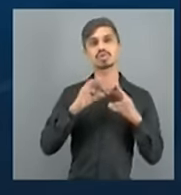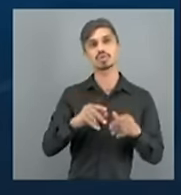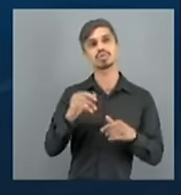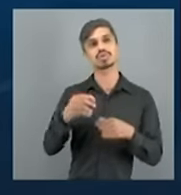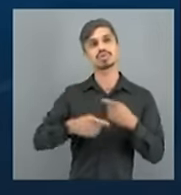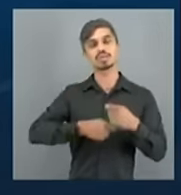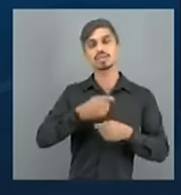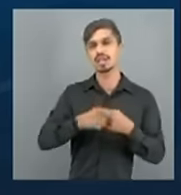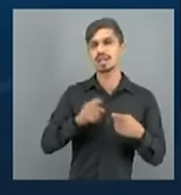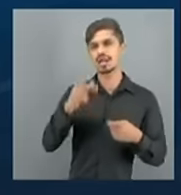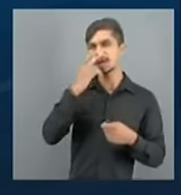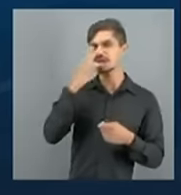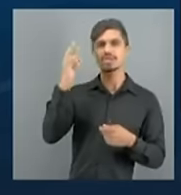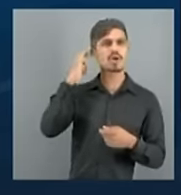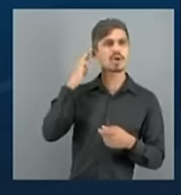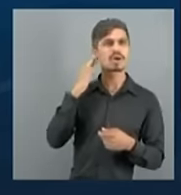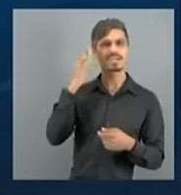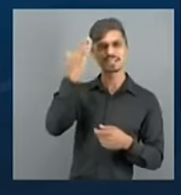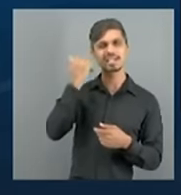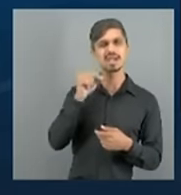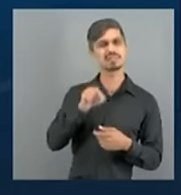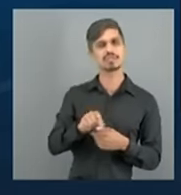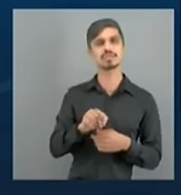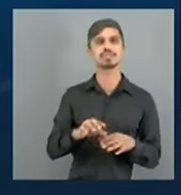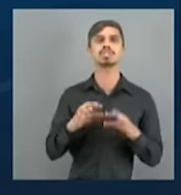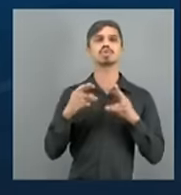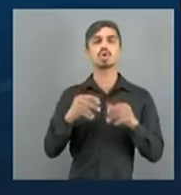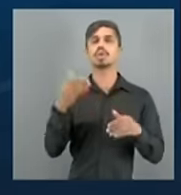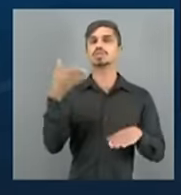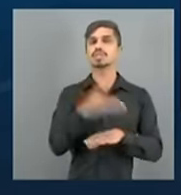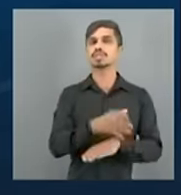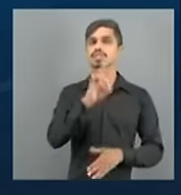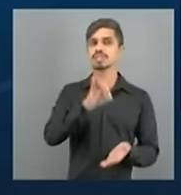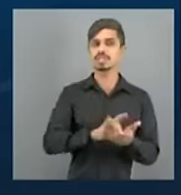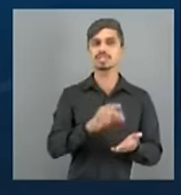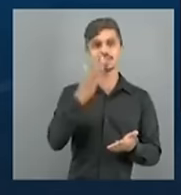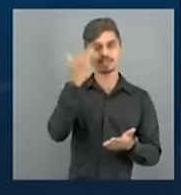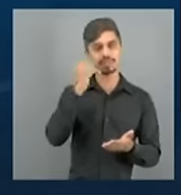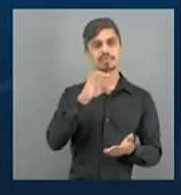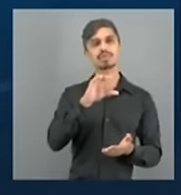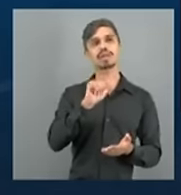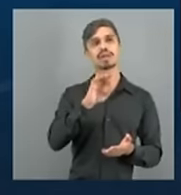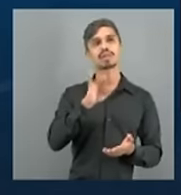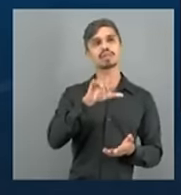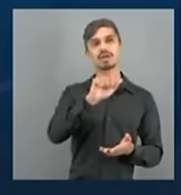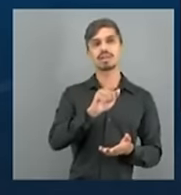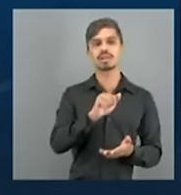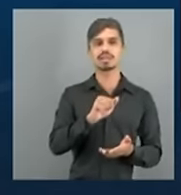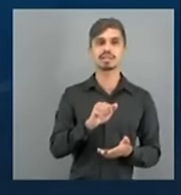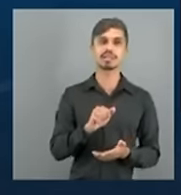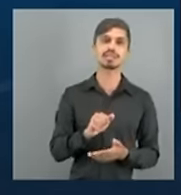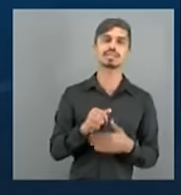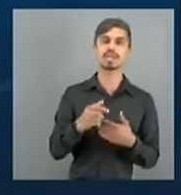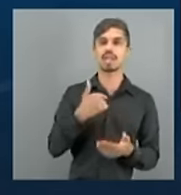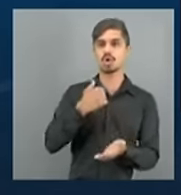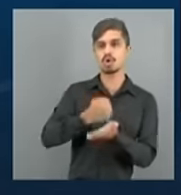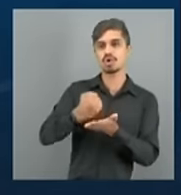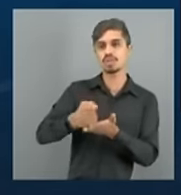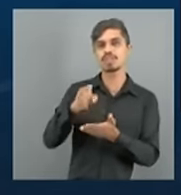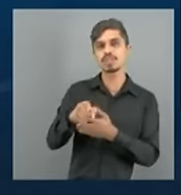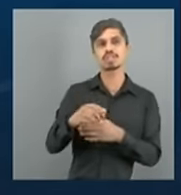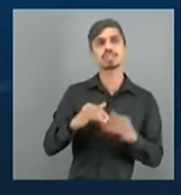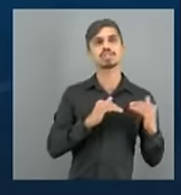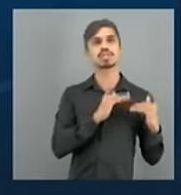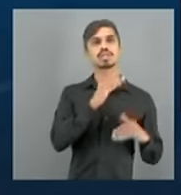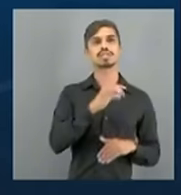sabe disso. E todo mundo do futebol que realmente já teve ali, os cartoleiros, sabe como funciona. Meu filho, ó, eu contrato você, seu salário é 1 milhão,